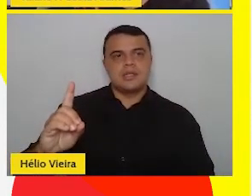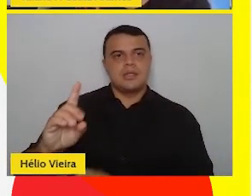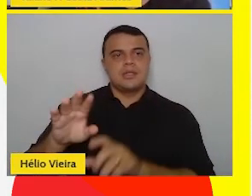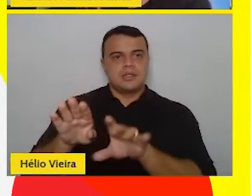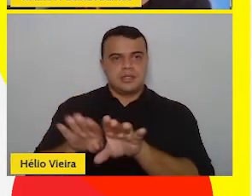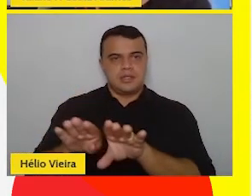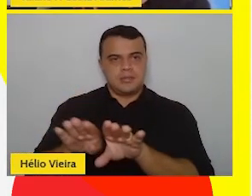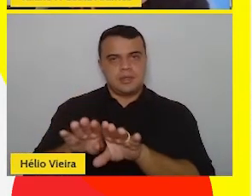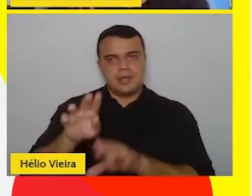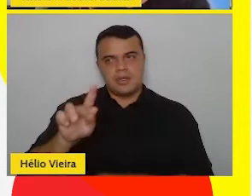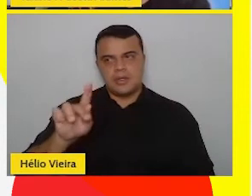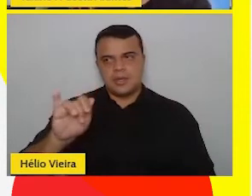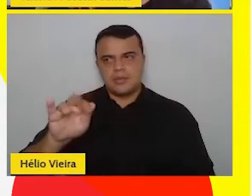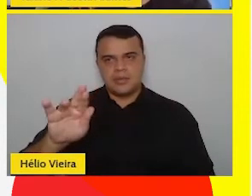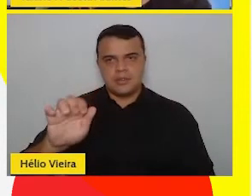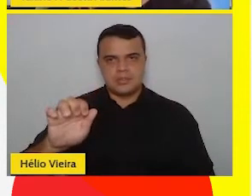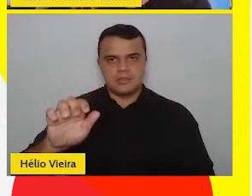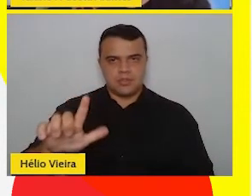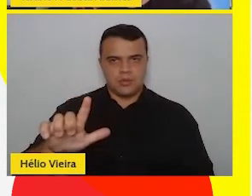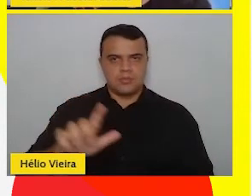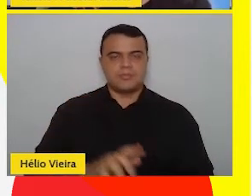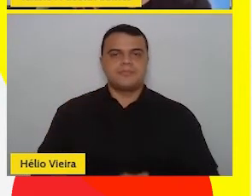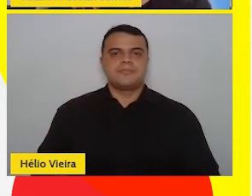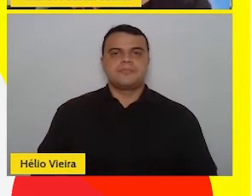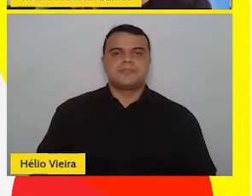em pixel art.